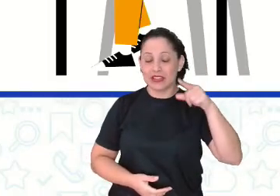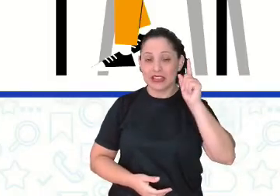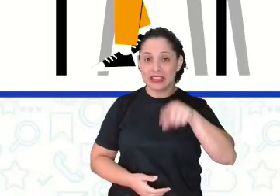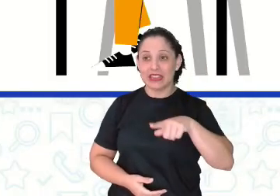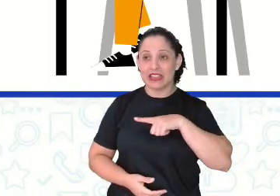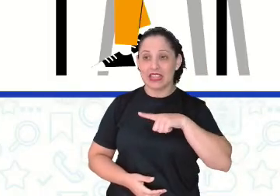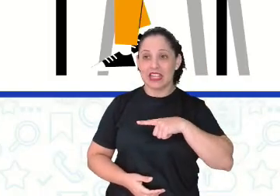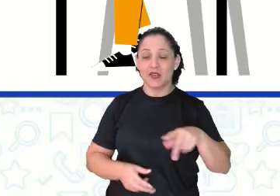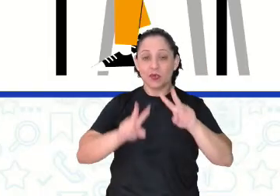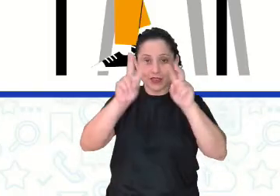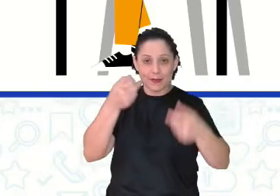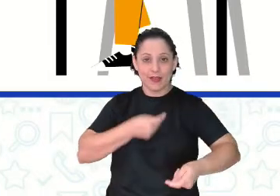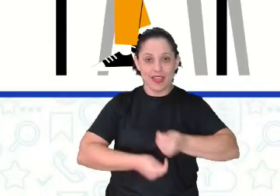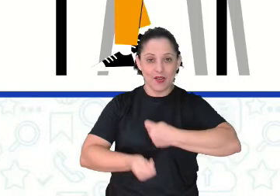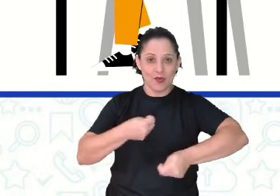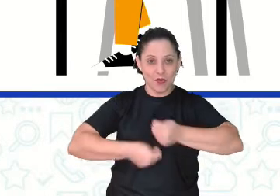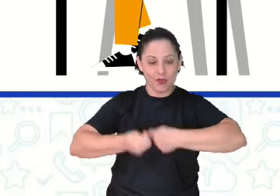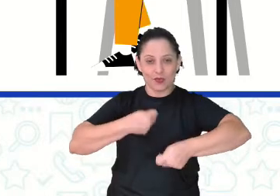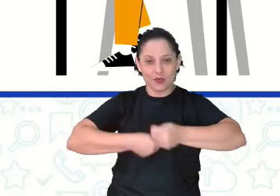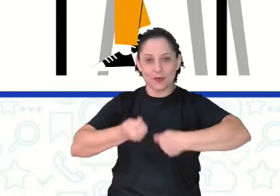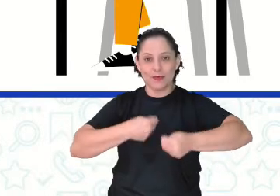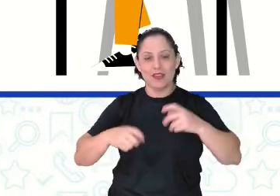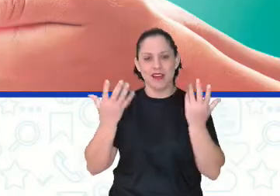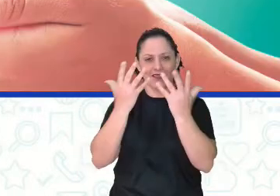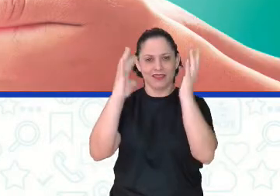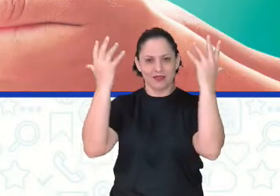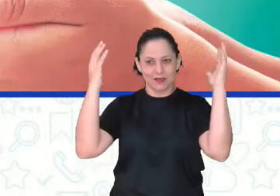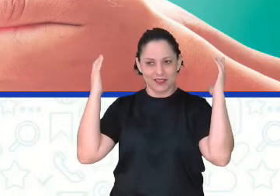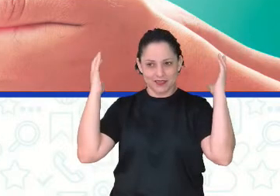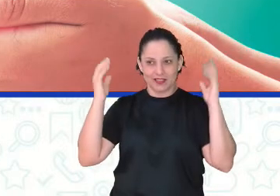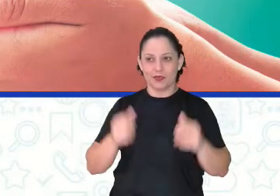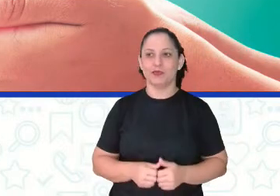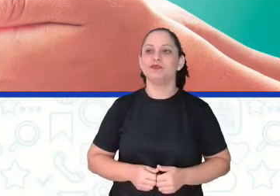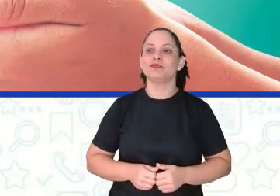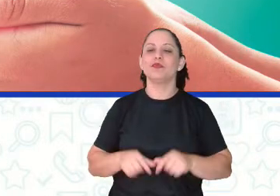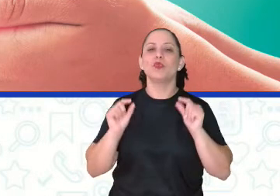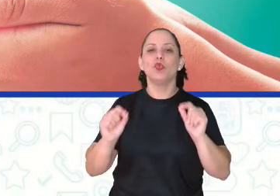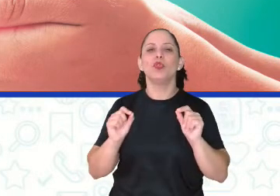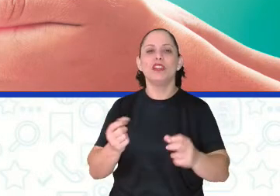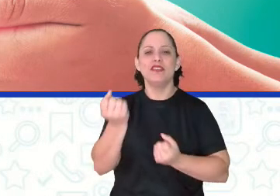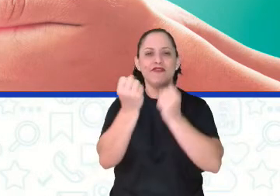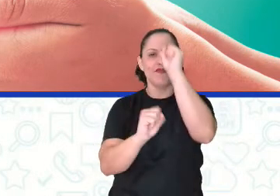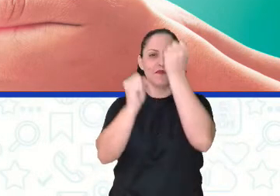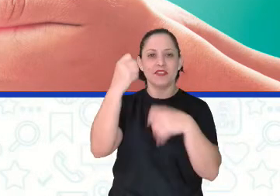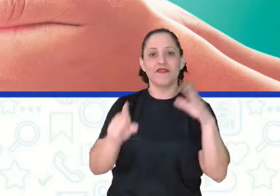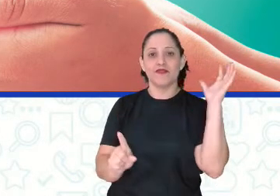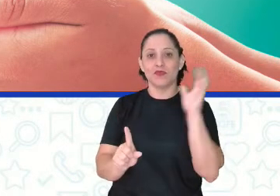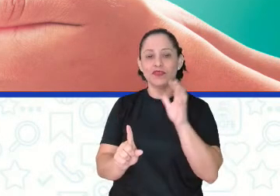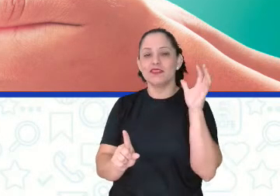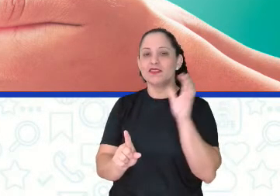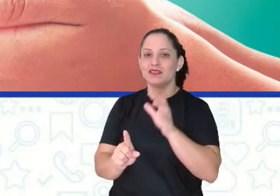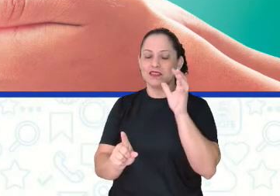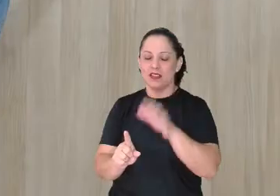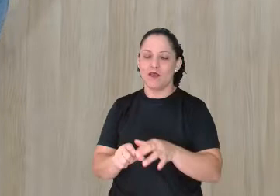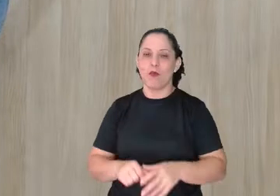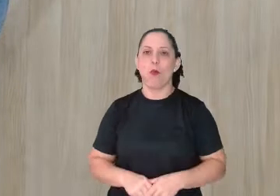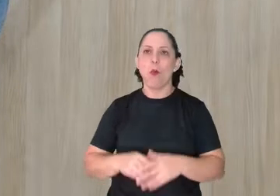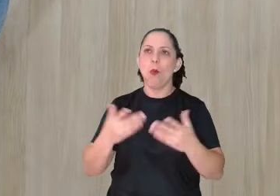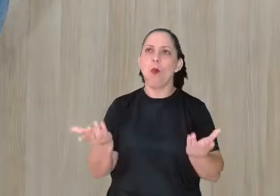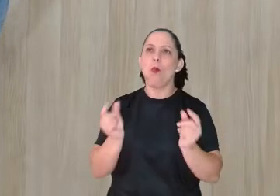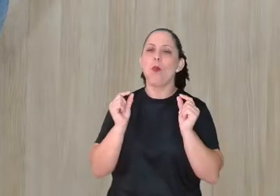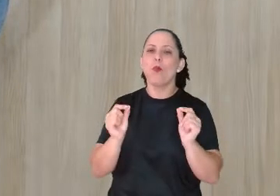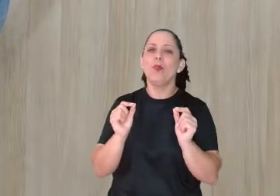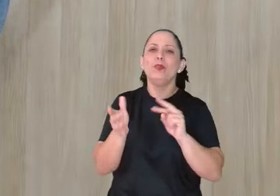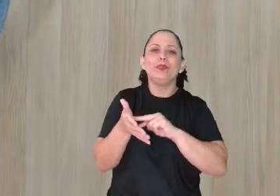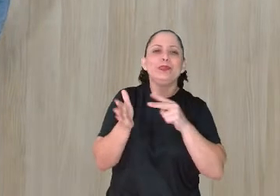indústria, né, no nosso planeta, tá certo? Então, vamos ver aqui, economia verde é o que mesmo, prof, que eu não lembro